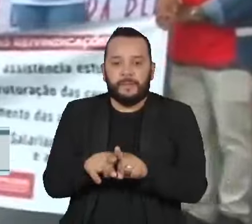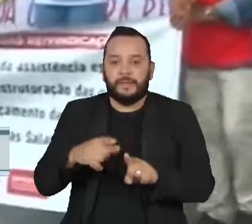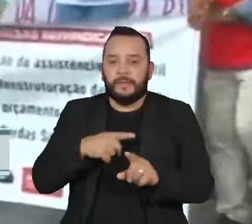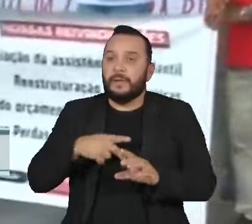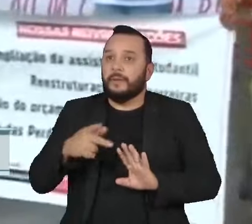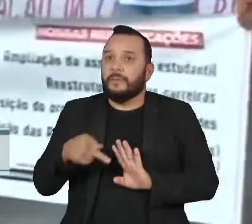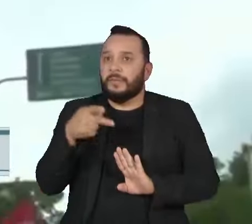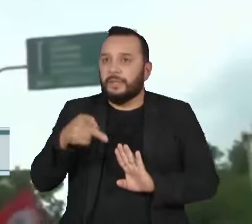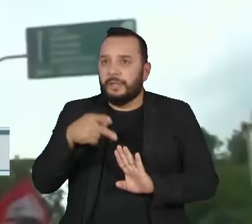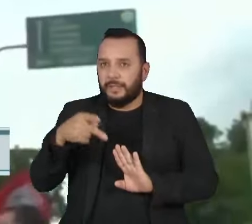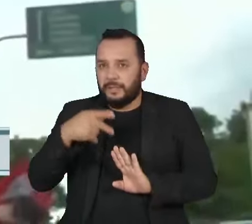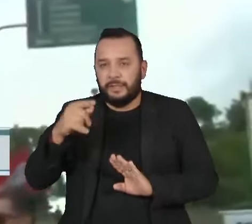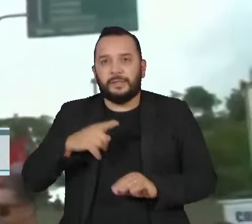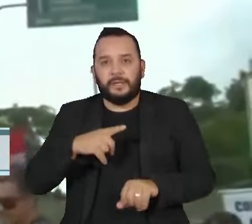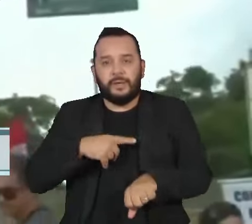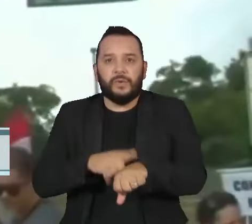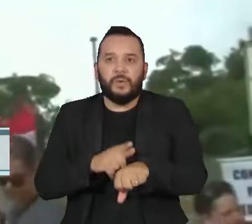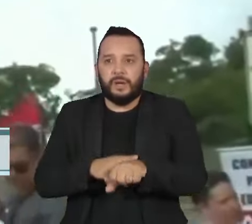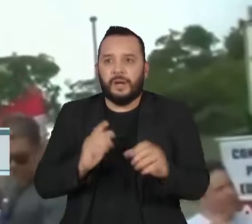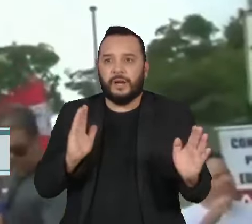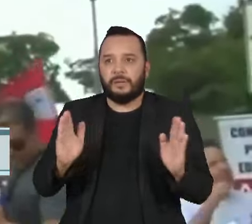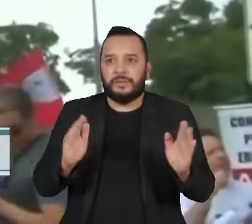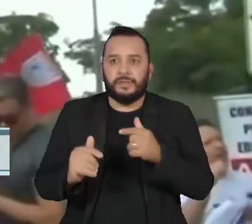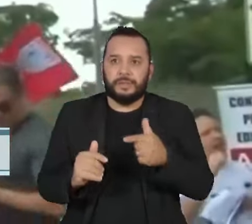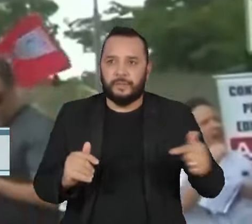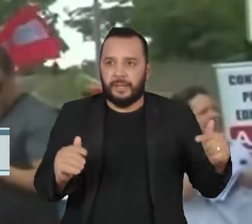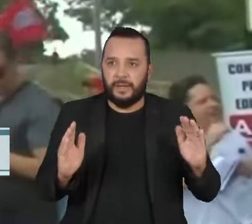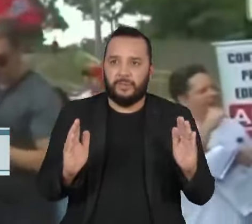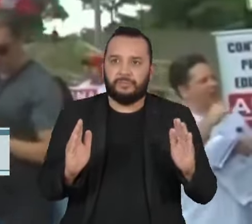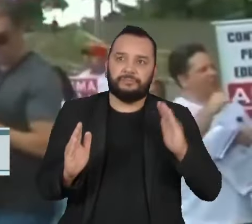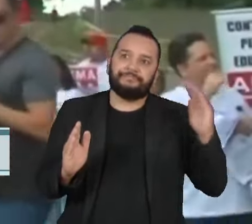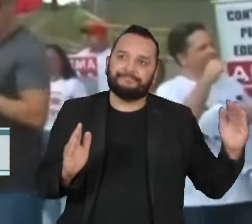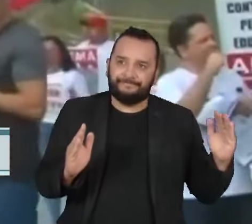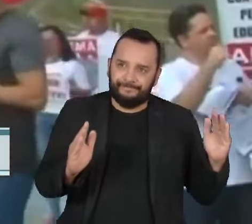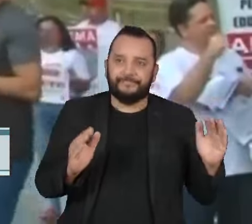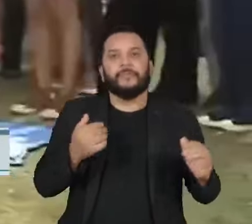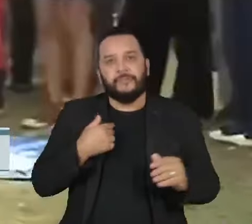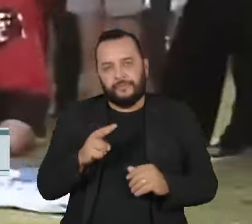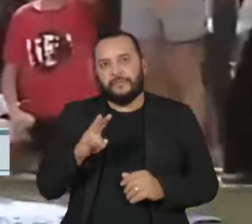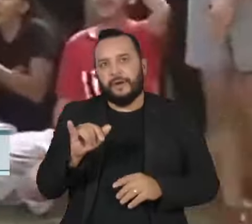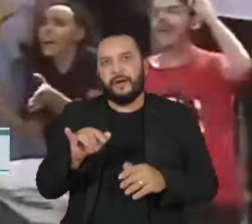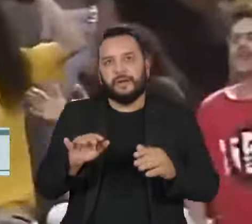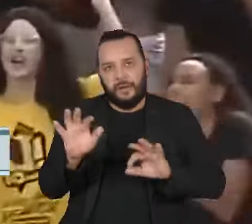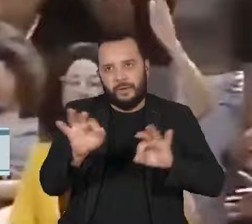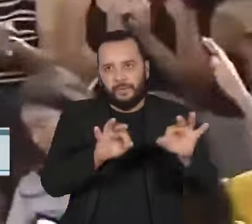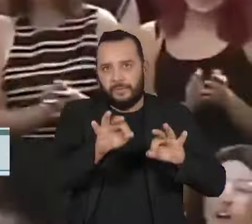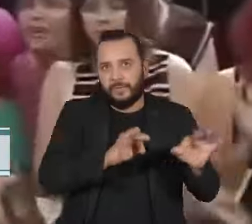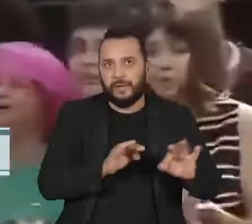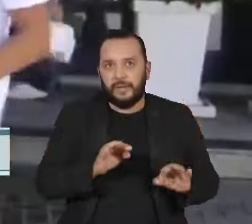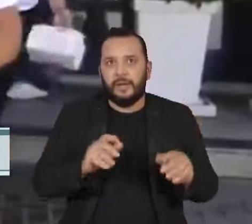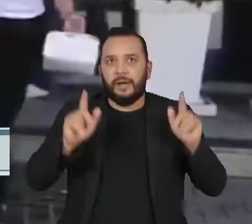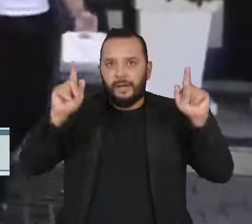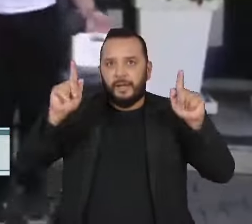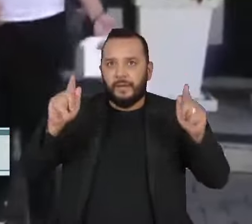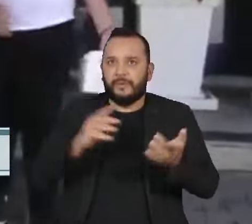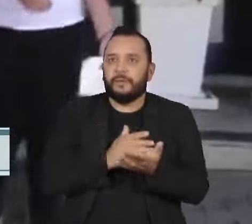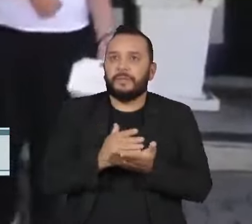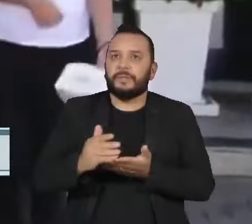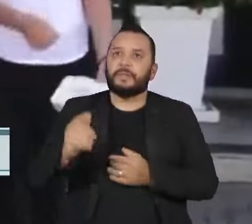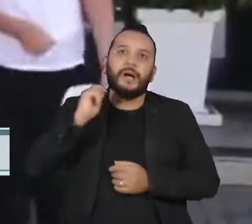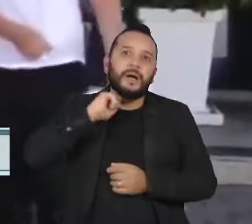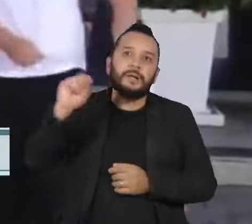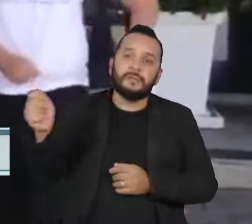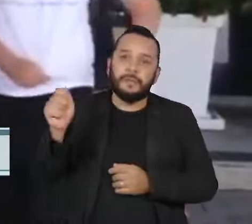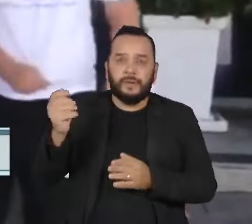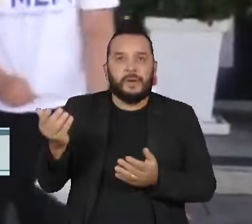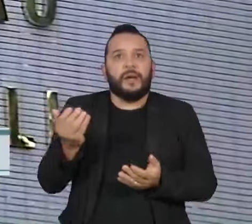portaria que Aumentou a carga horária mínima semanal para os professores a paralisação começou em abril as aulas vão ser retomadas a